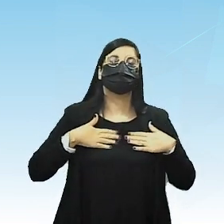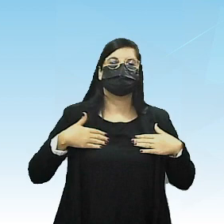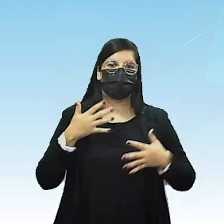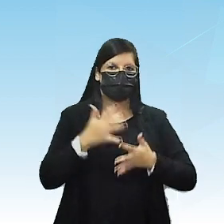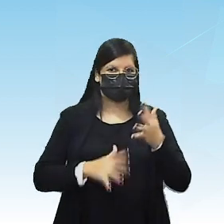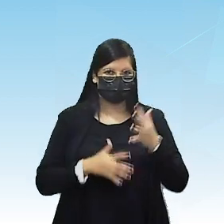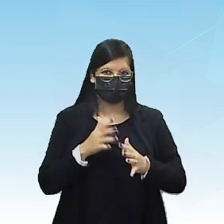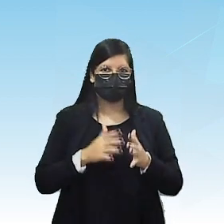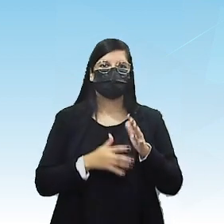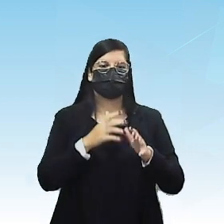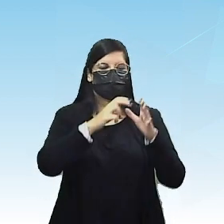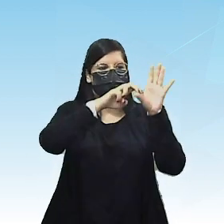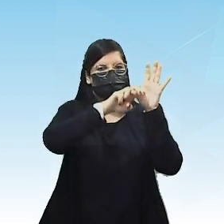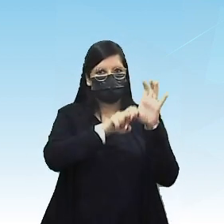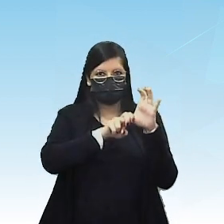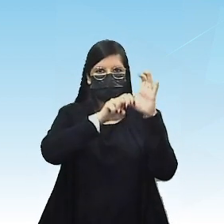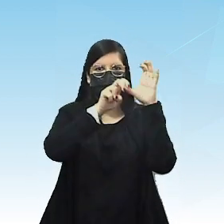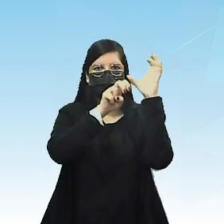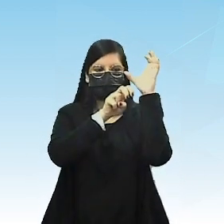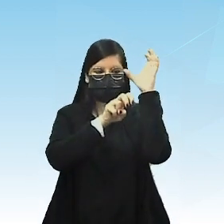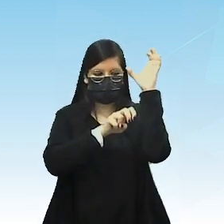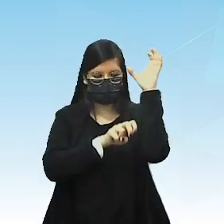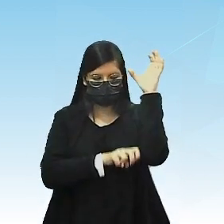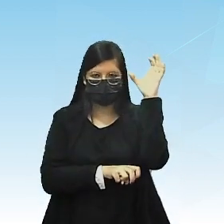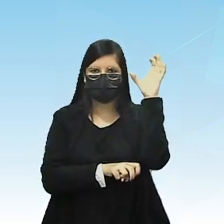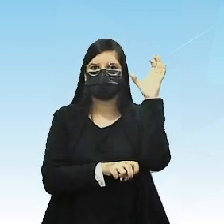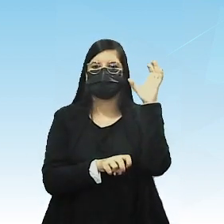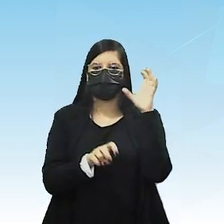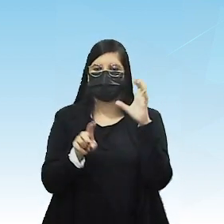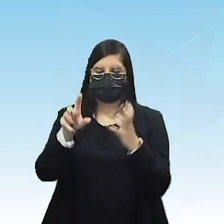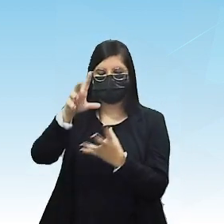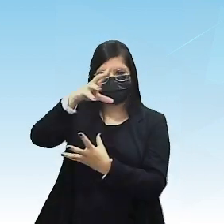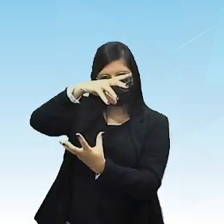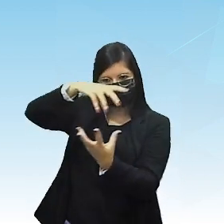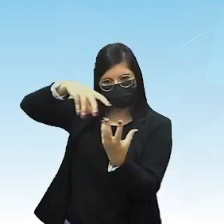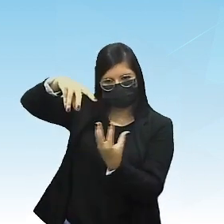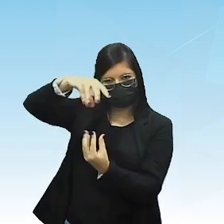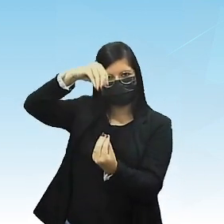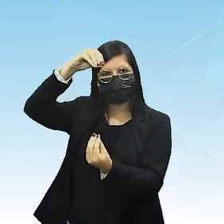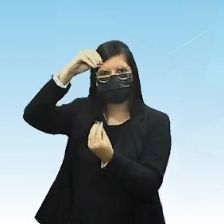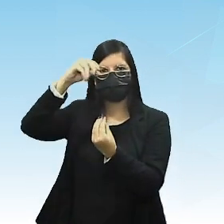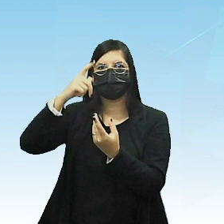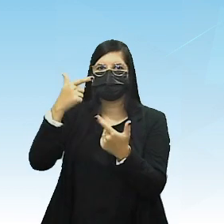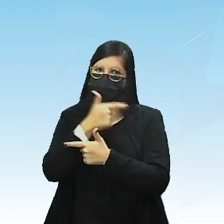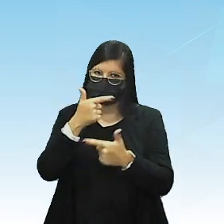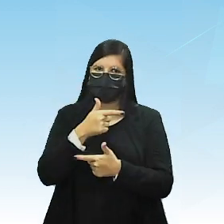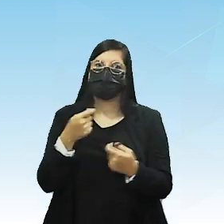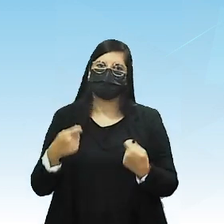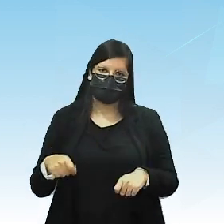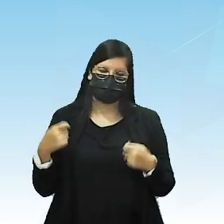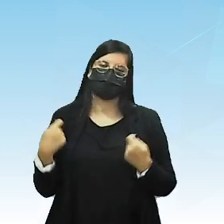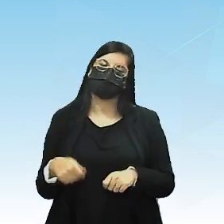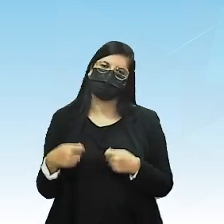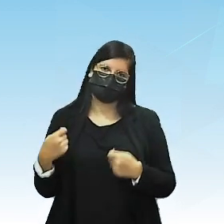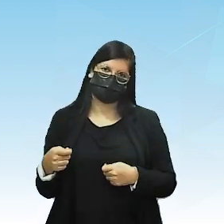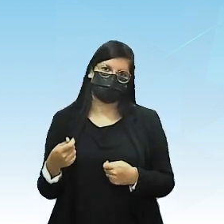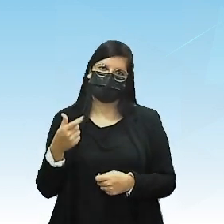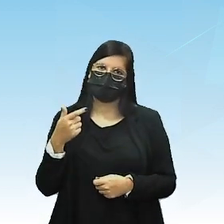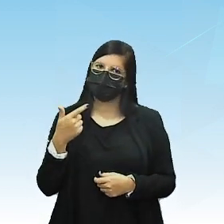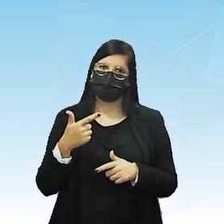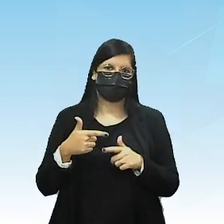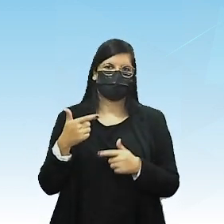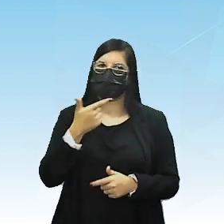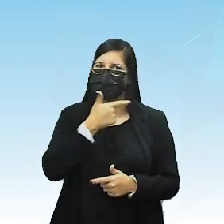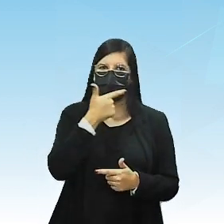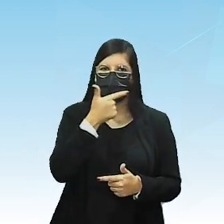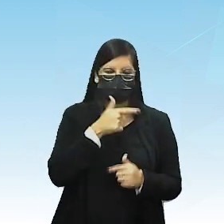atrapalhar, ele vai descer do coqueiro, vai lhe hipnotizar e você vai ter que rir da não graça dele, porque ele não tem